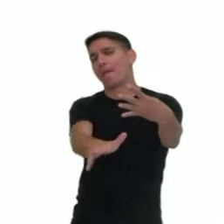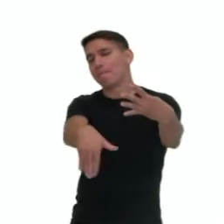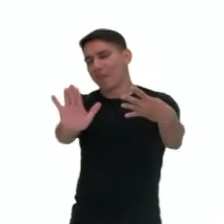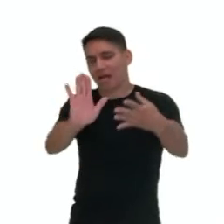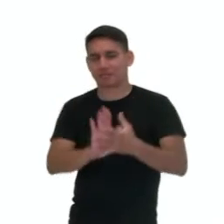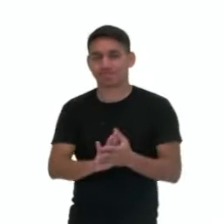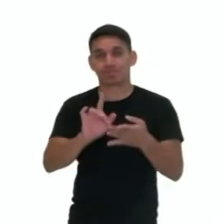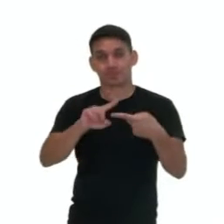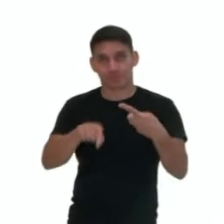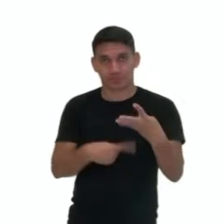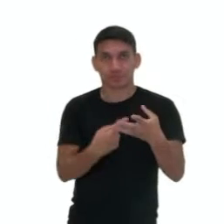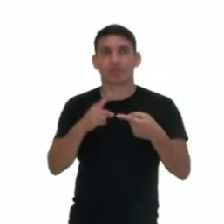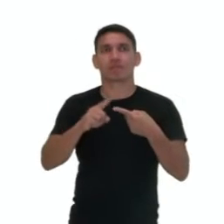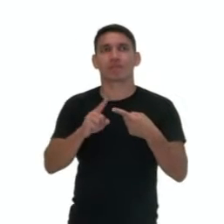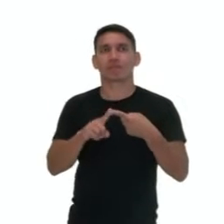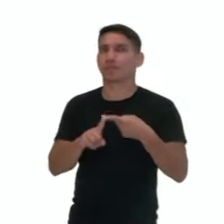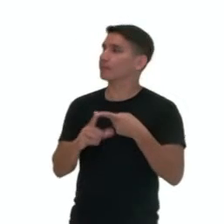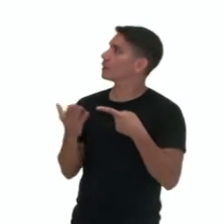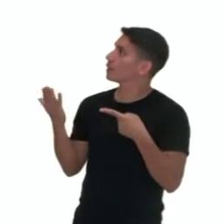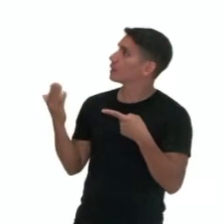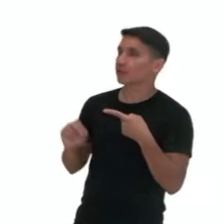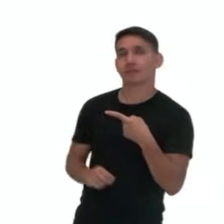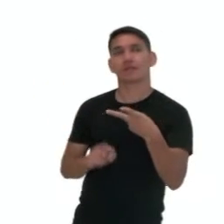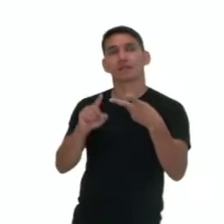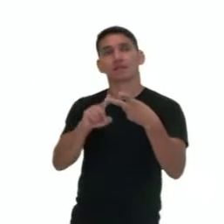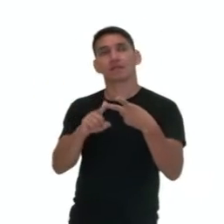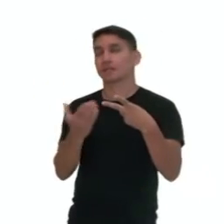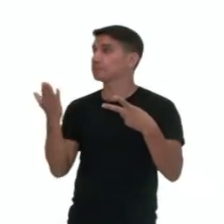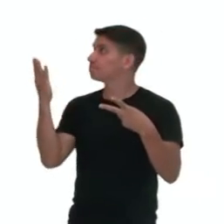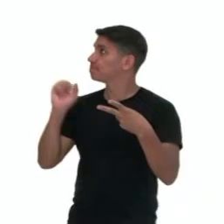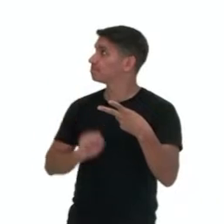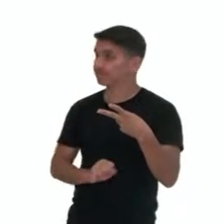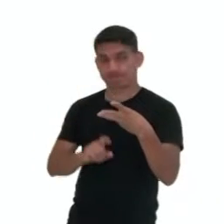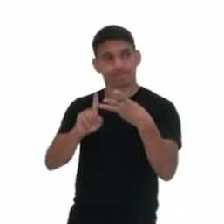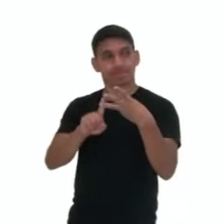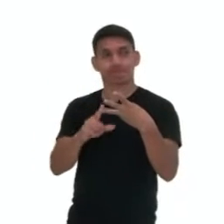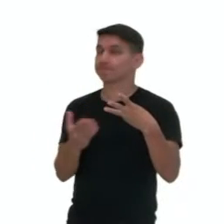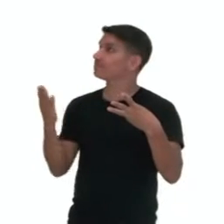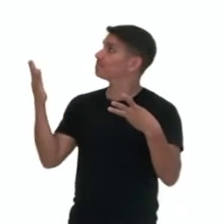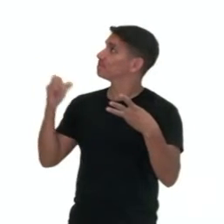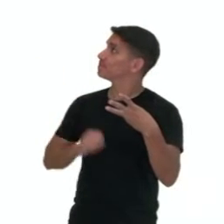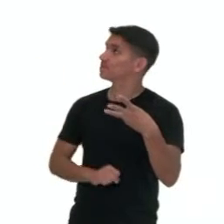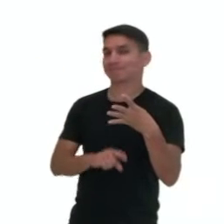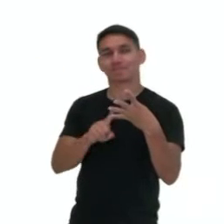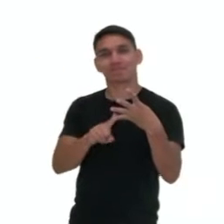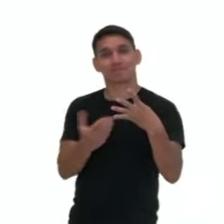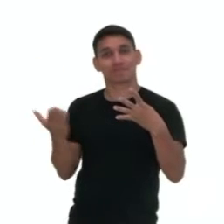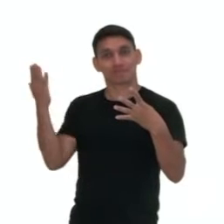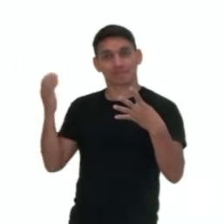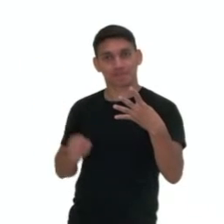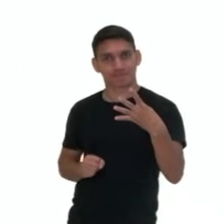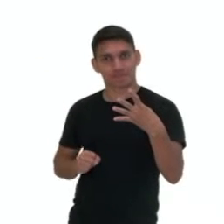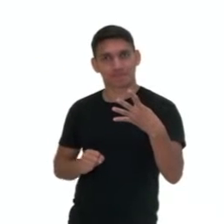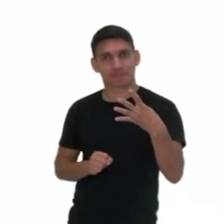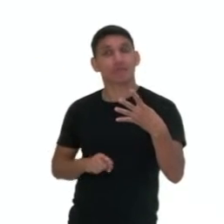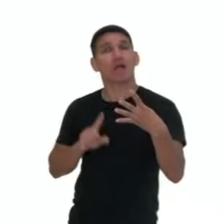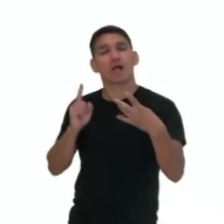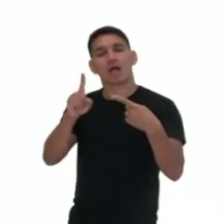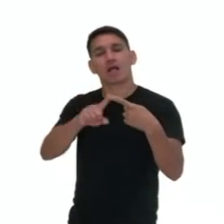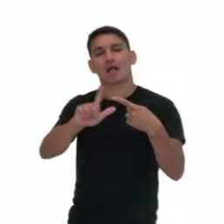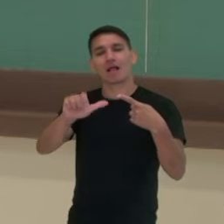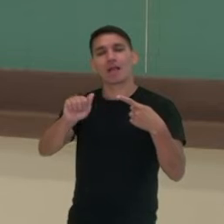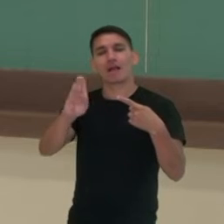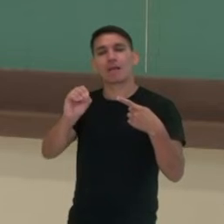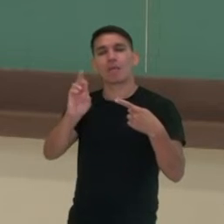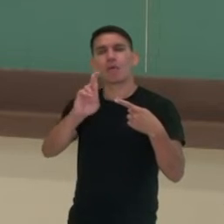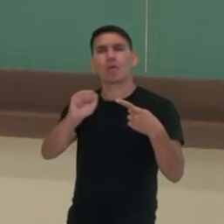ó, ginástica laboral, ginástica funcional, fisiculturismo e crossfit. Ginástica laboral